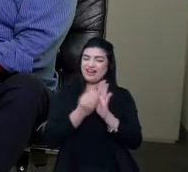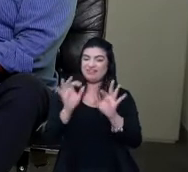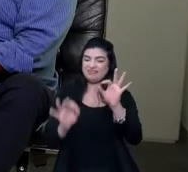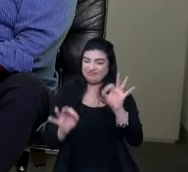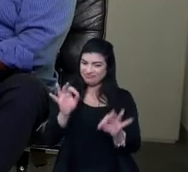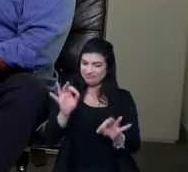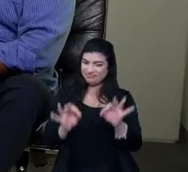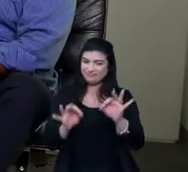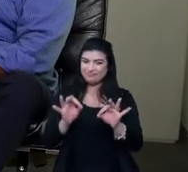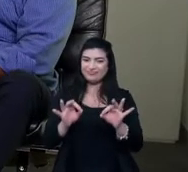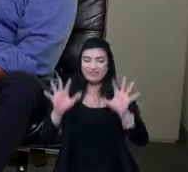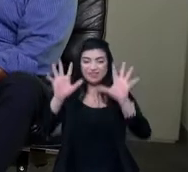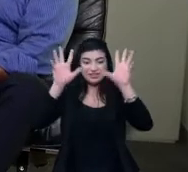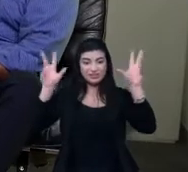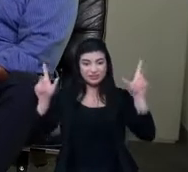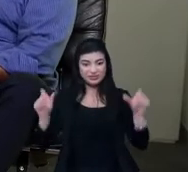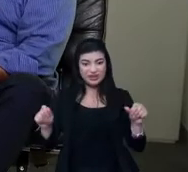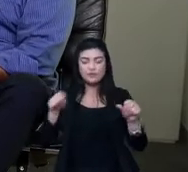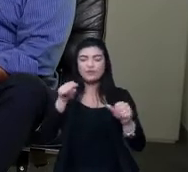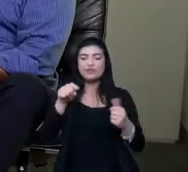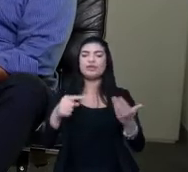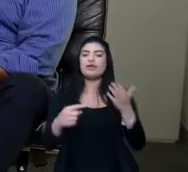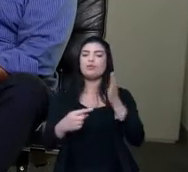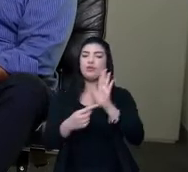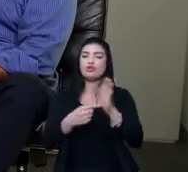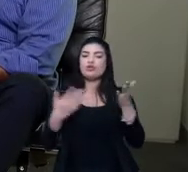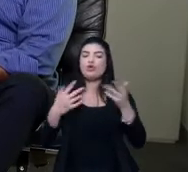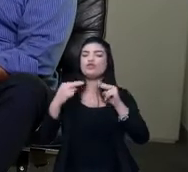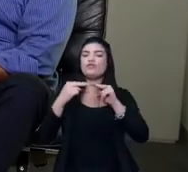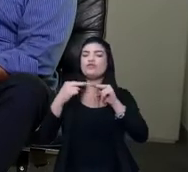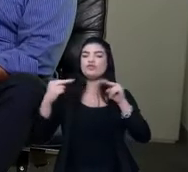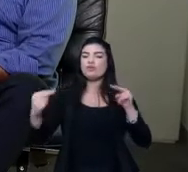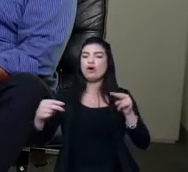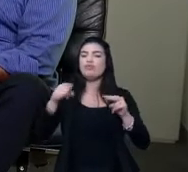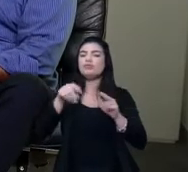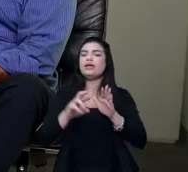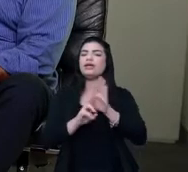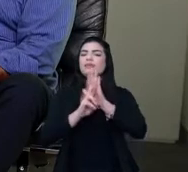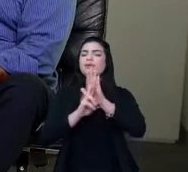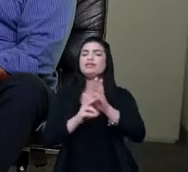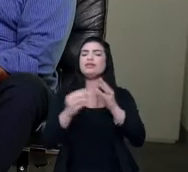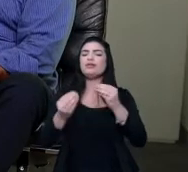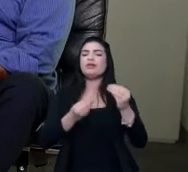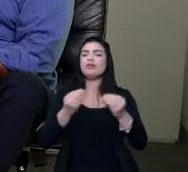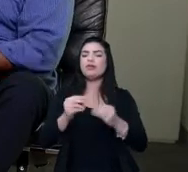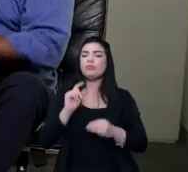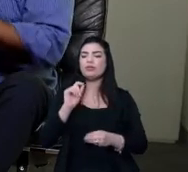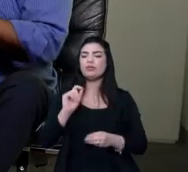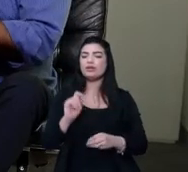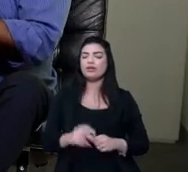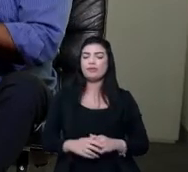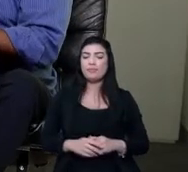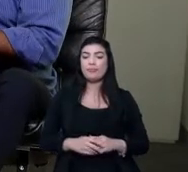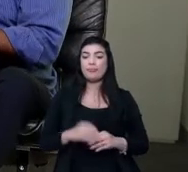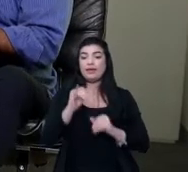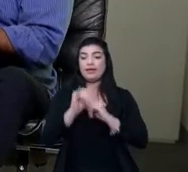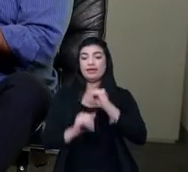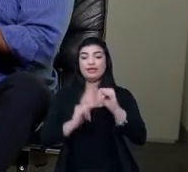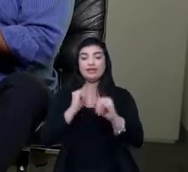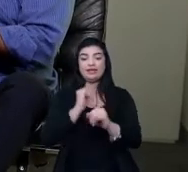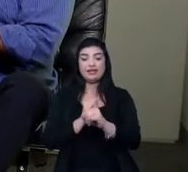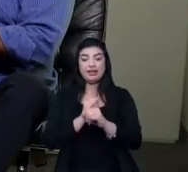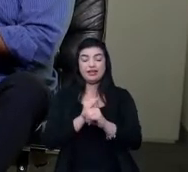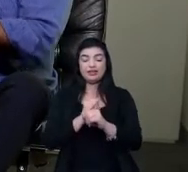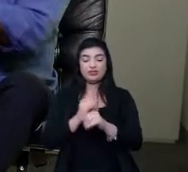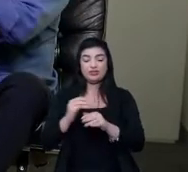está sendo feita na modalidade virtual. O que ela representa para você, Ricieri? A internet é um caminho sem volta, né? Como se